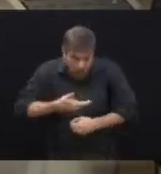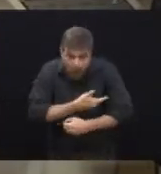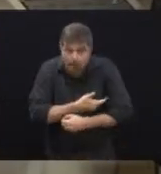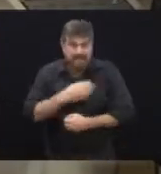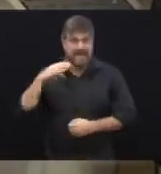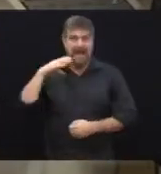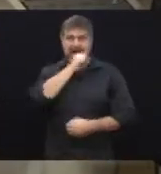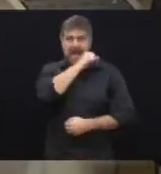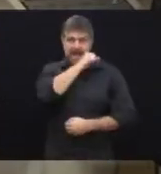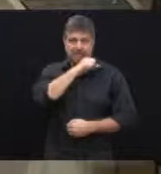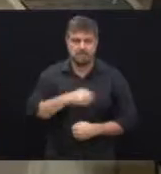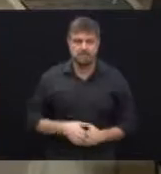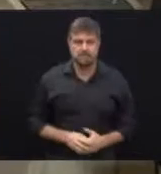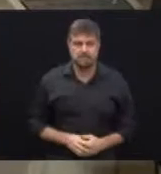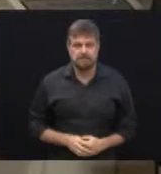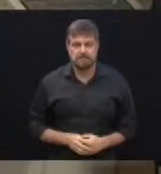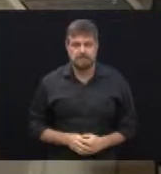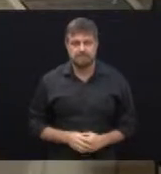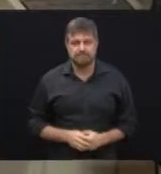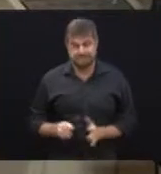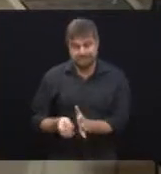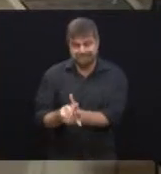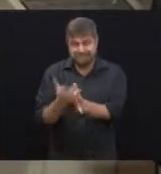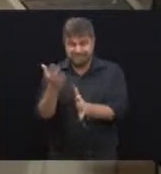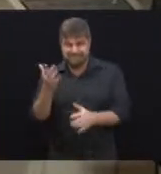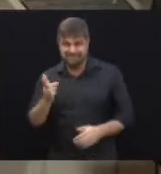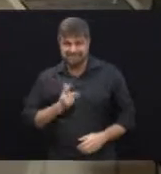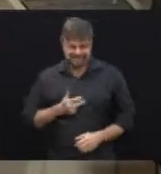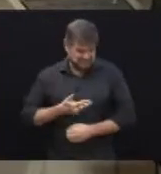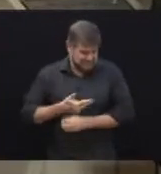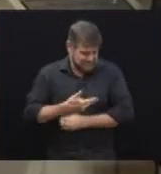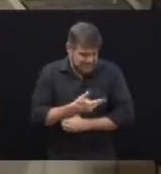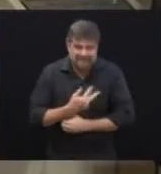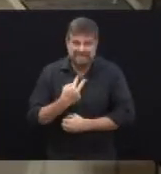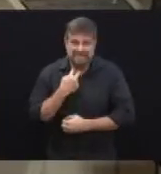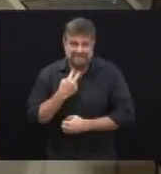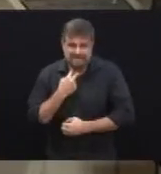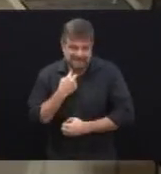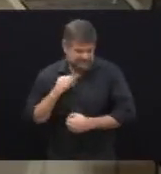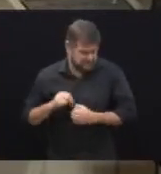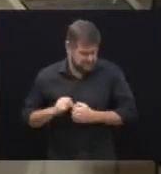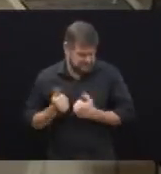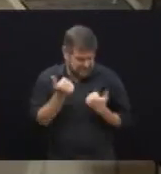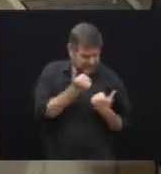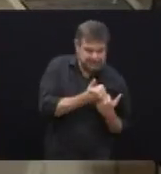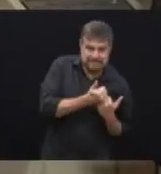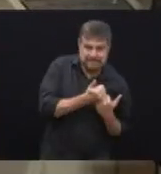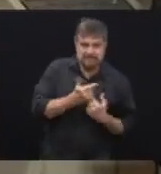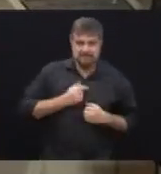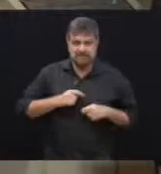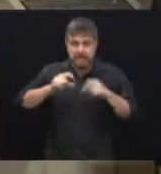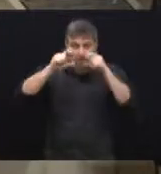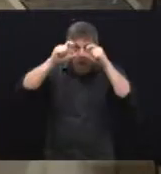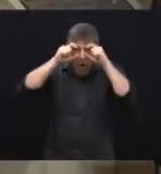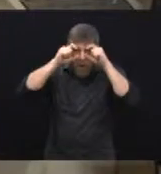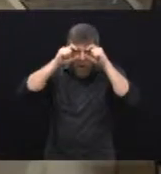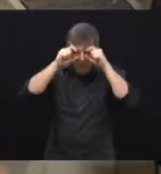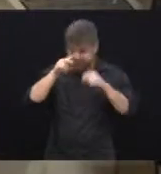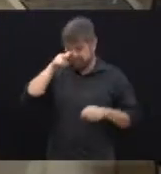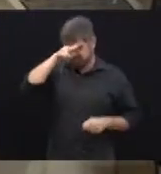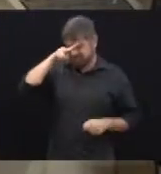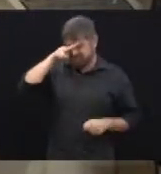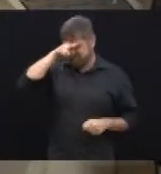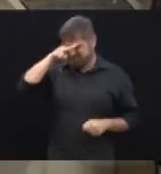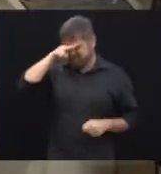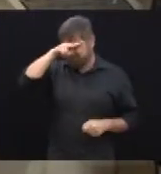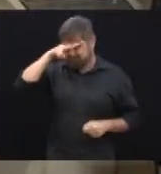operar a criança cedo e às vezes ser muito cedo não dá para fazer implante de lente e tem que usar óculos